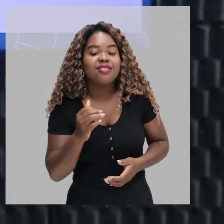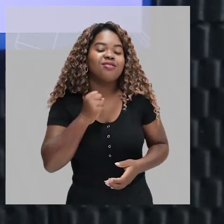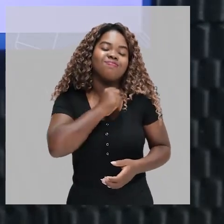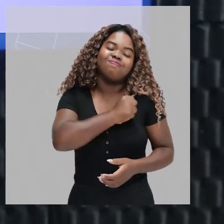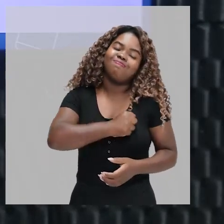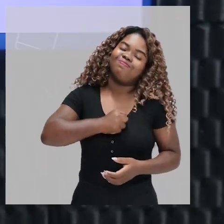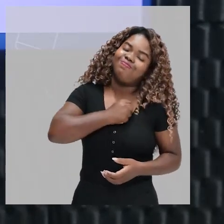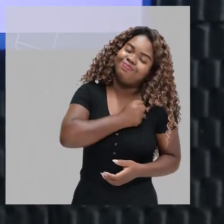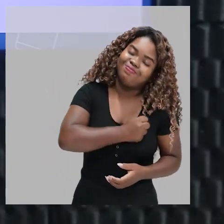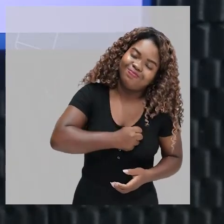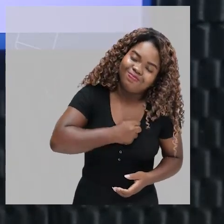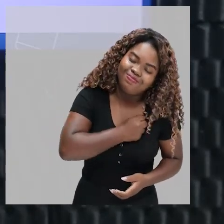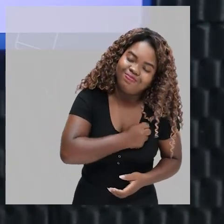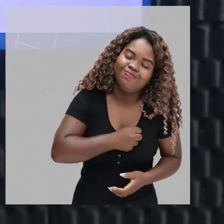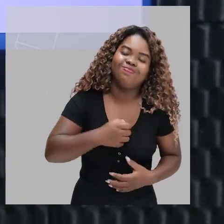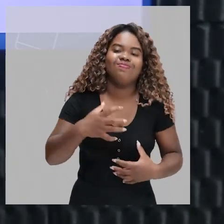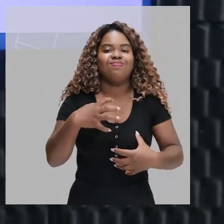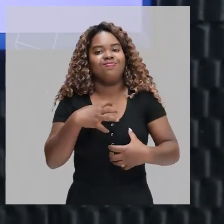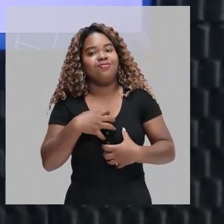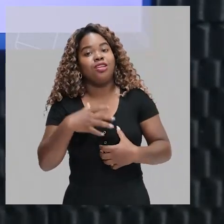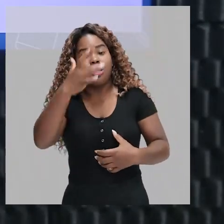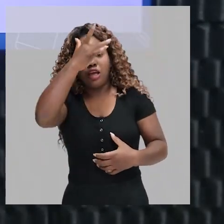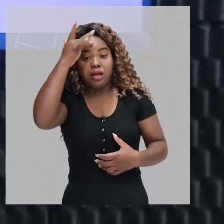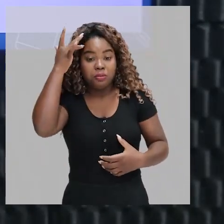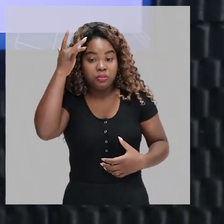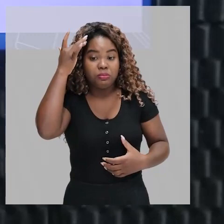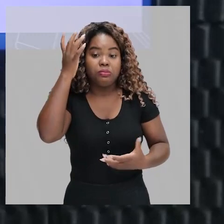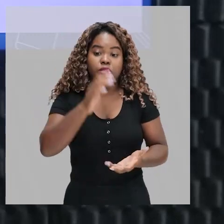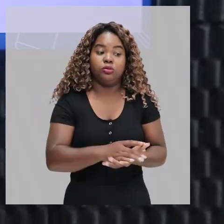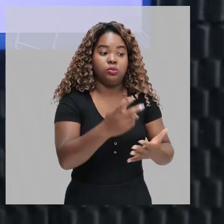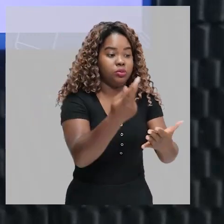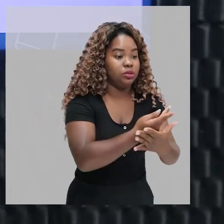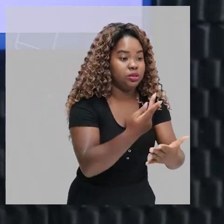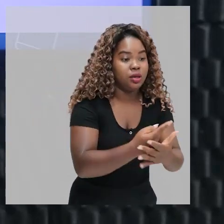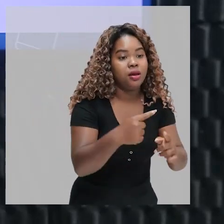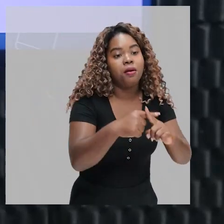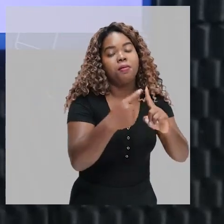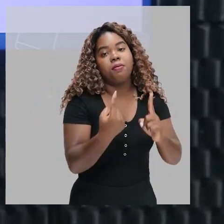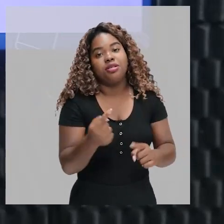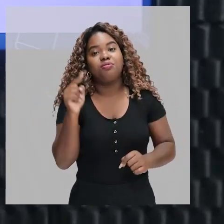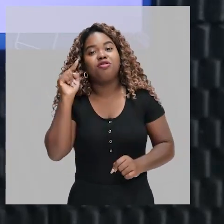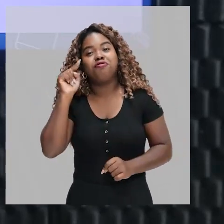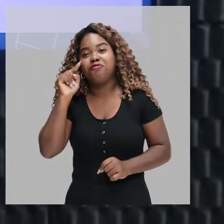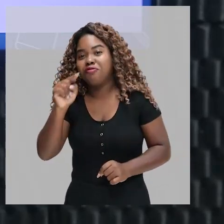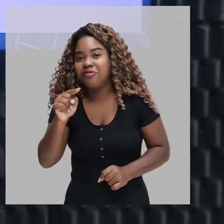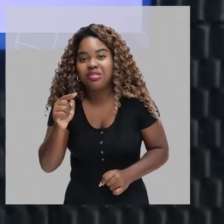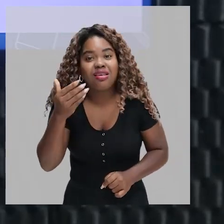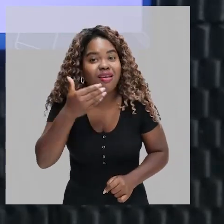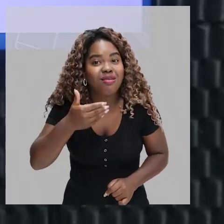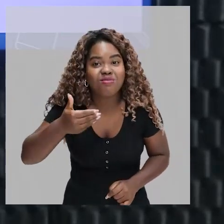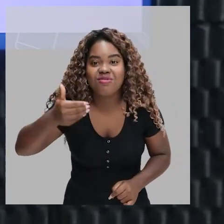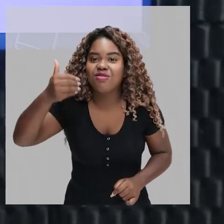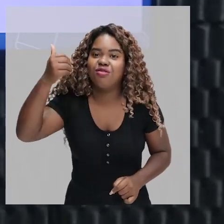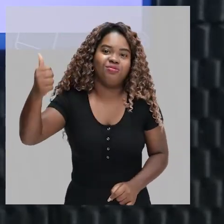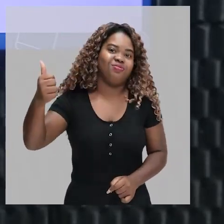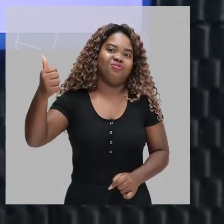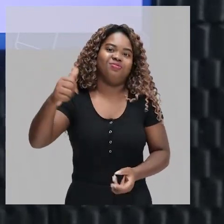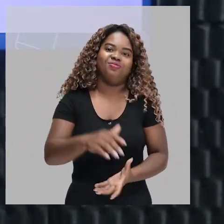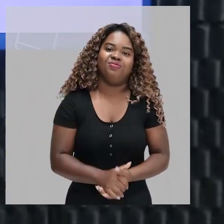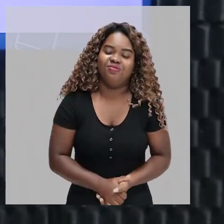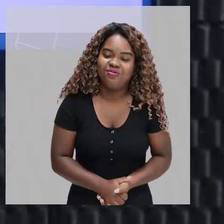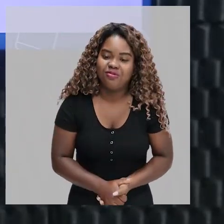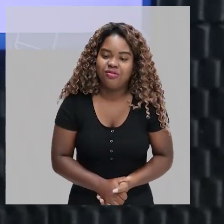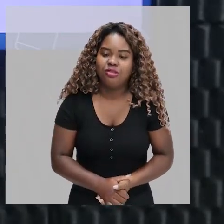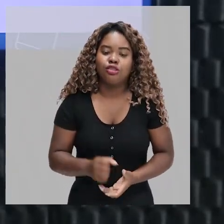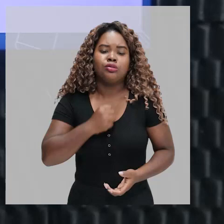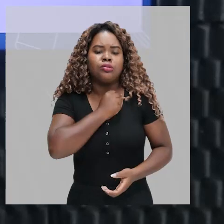sente falta a pessoa pode até ser imperfeita Mas aos seus olhos é a pessoa melhor do mundo né dizendo que como